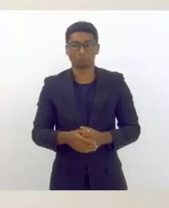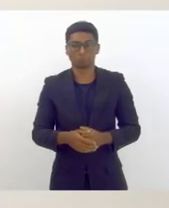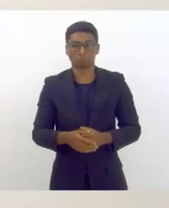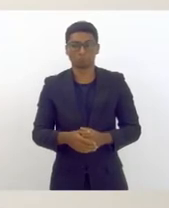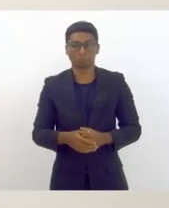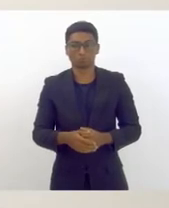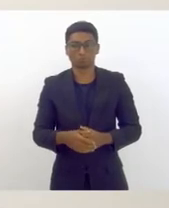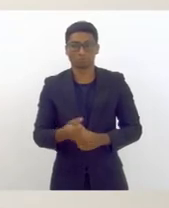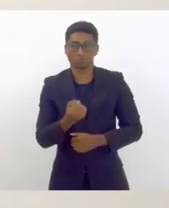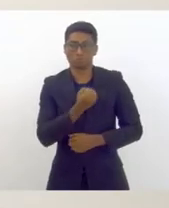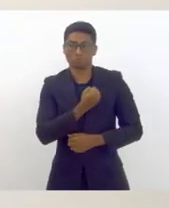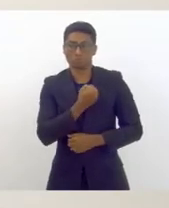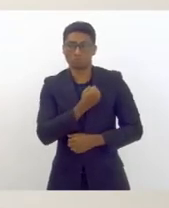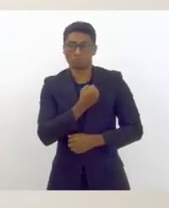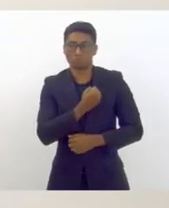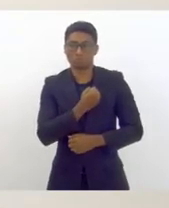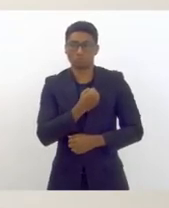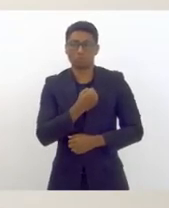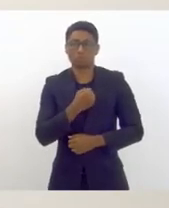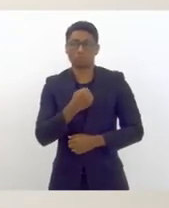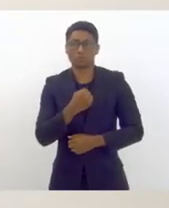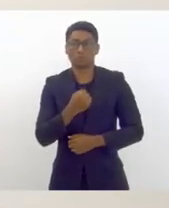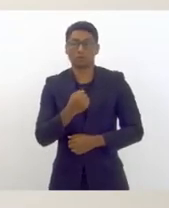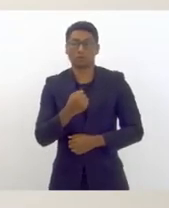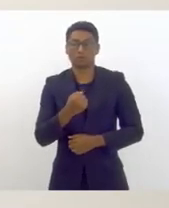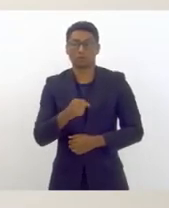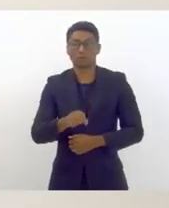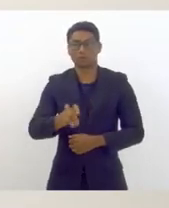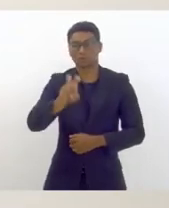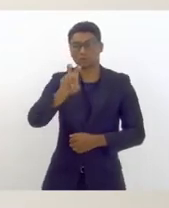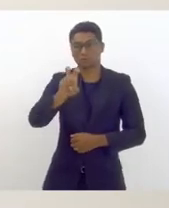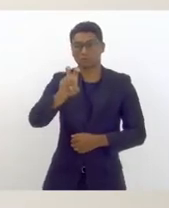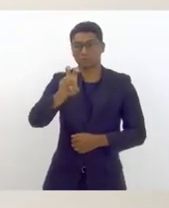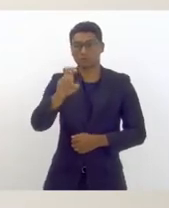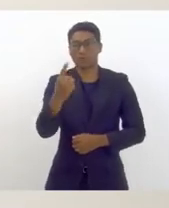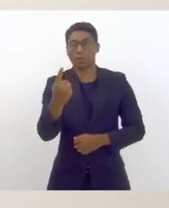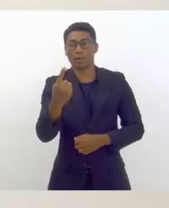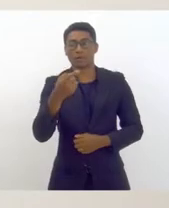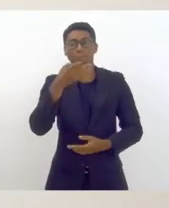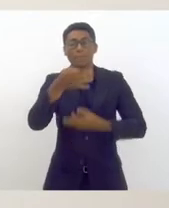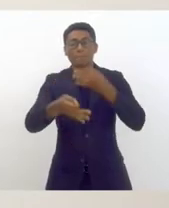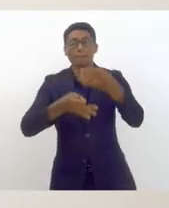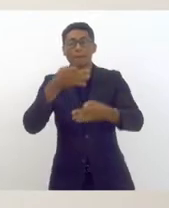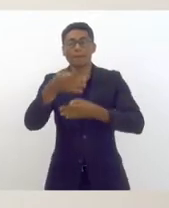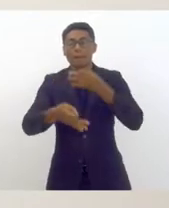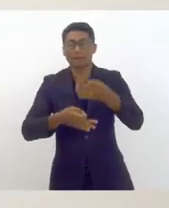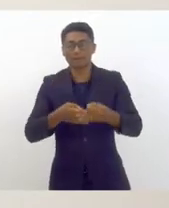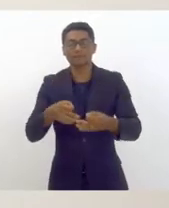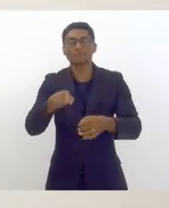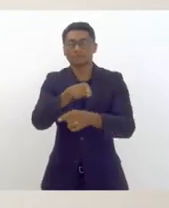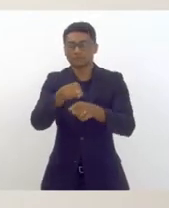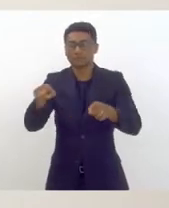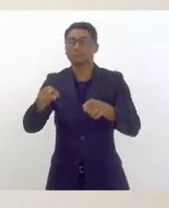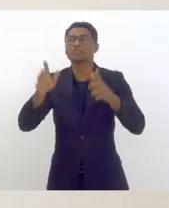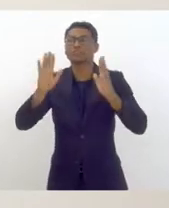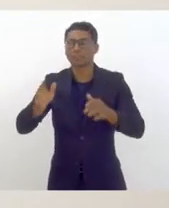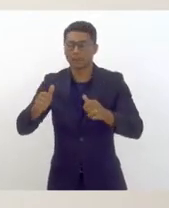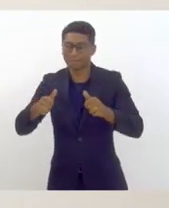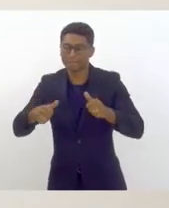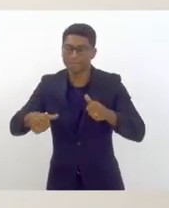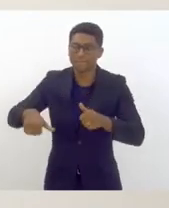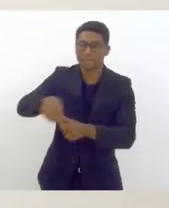para a cultura popular, né, nós tivemos uma boa ideia, quer dizer, 51 dessas sugestões viraram